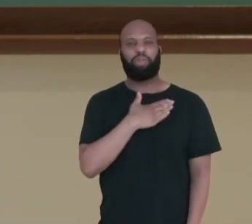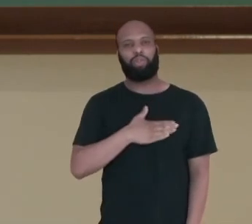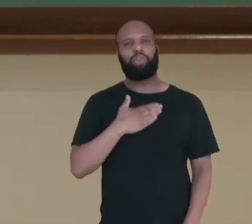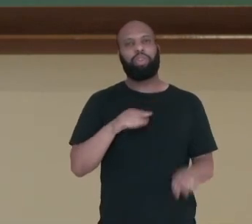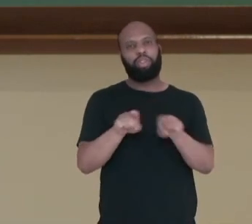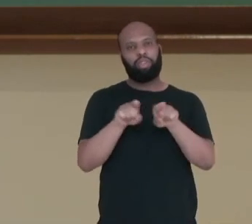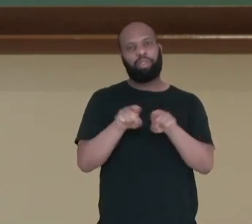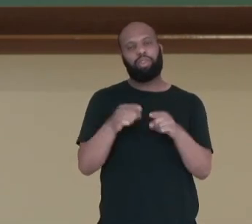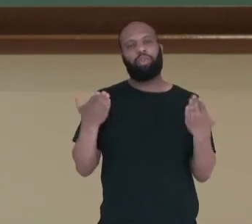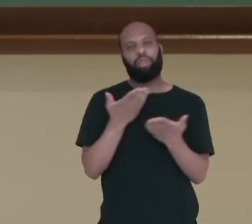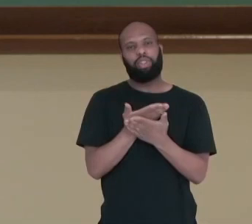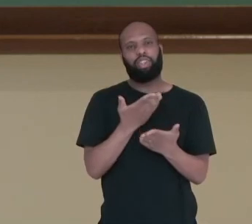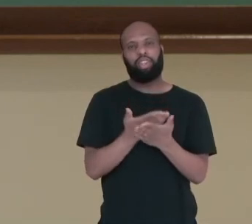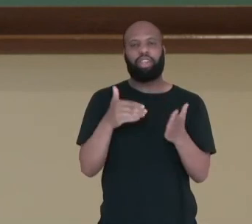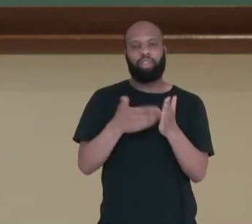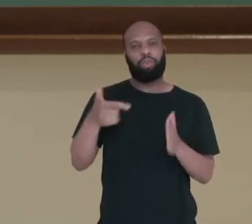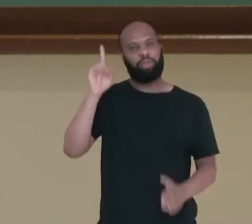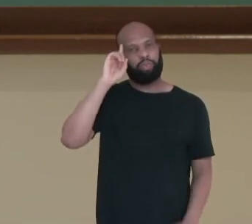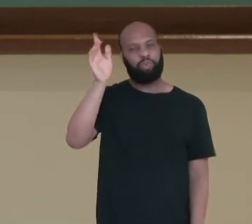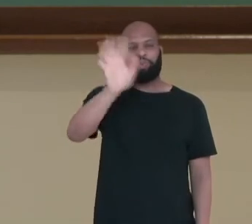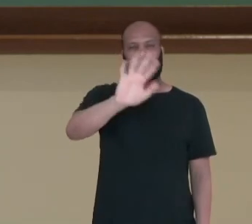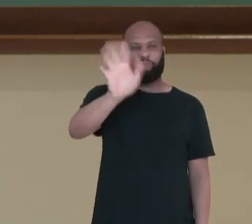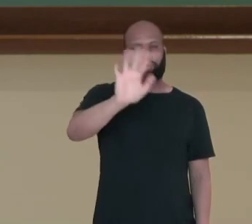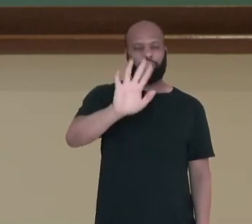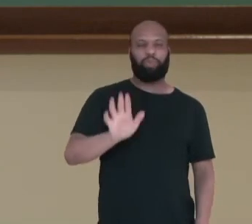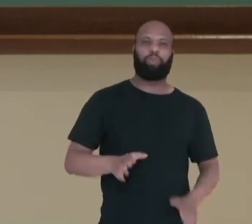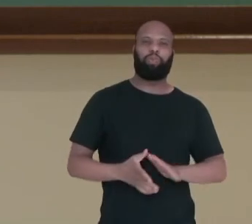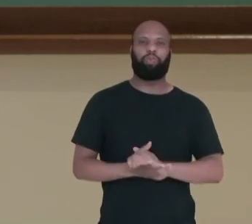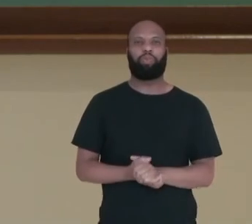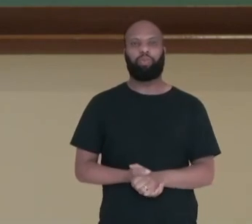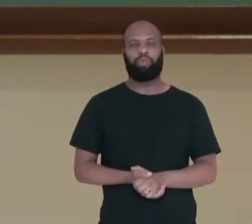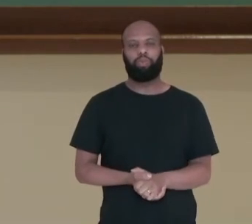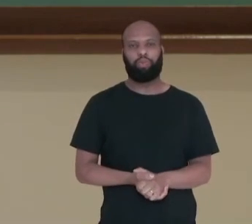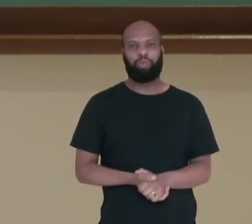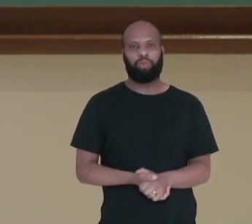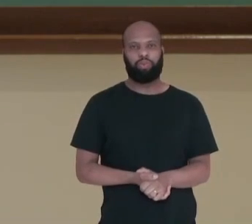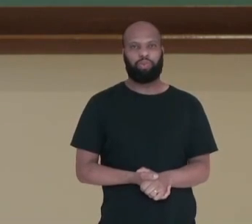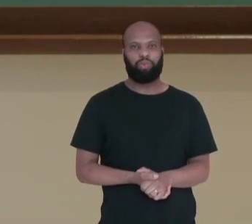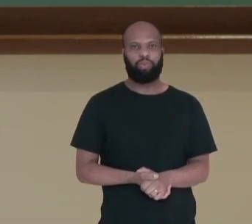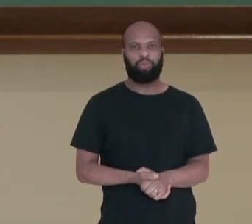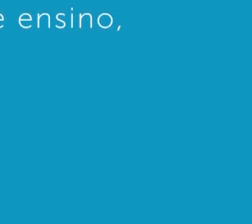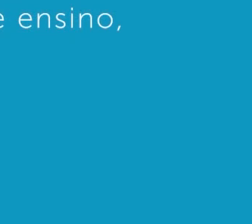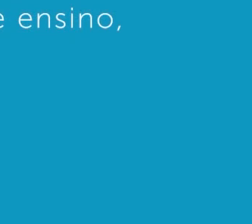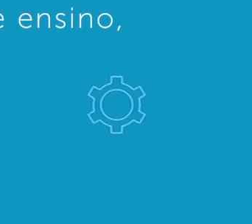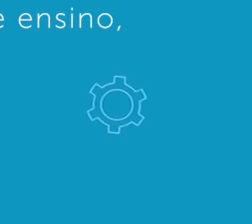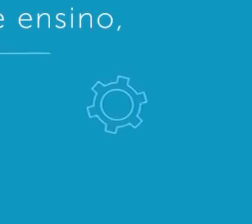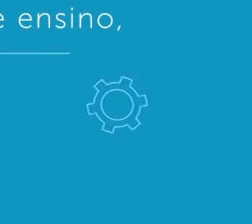gostado da nossa aula de hoje e a gente se vê numa próxima. Tchau, tchau!